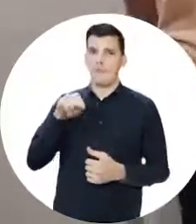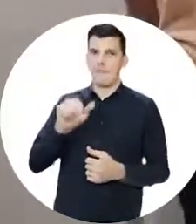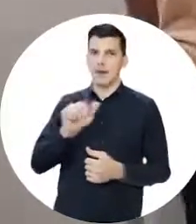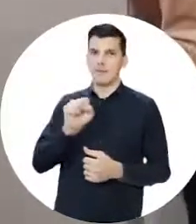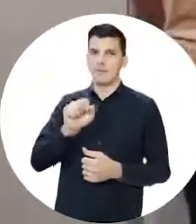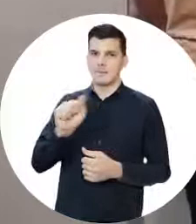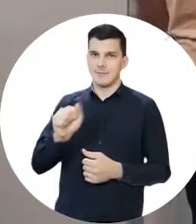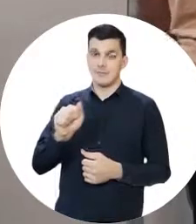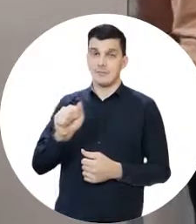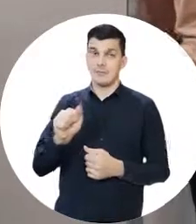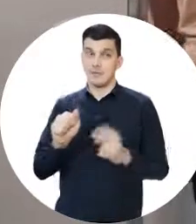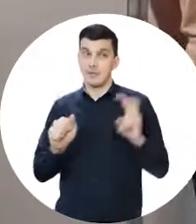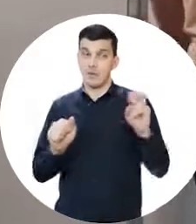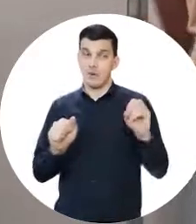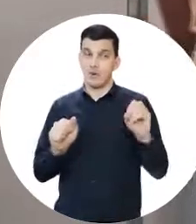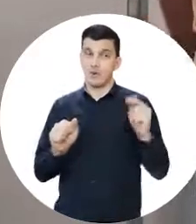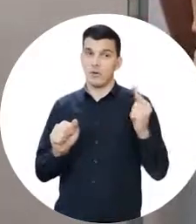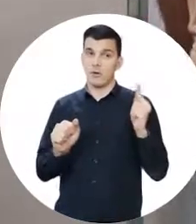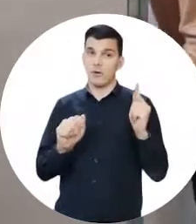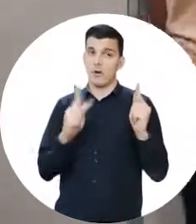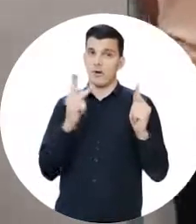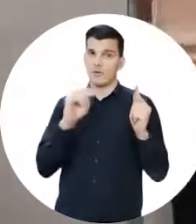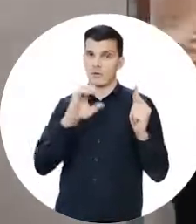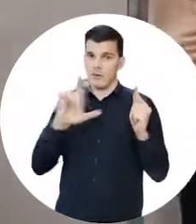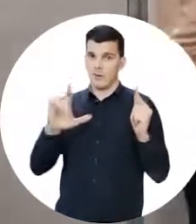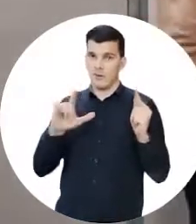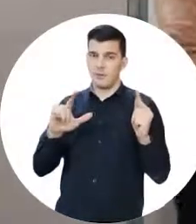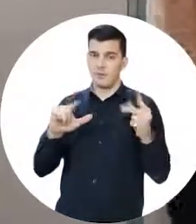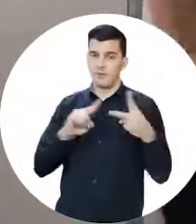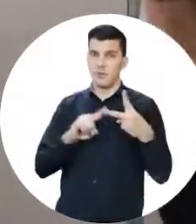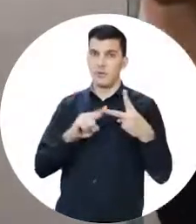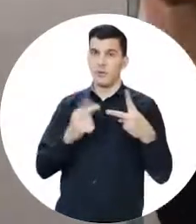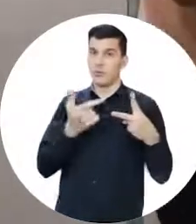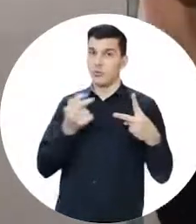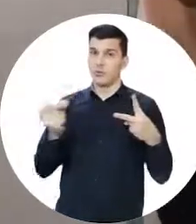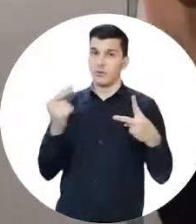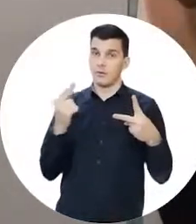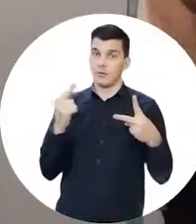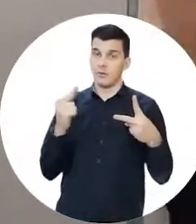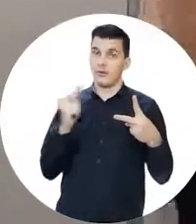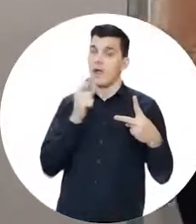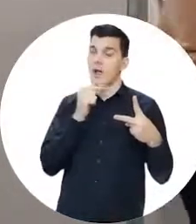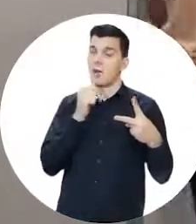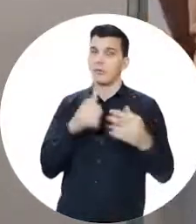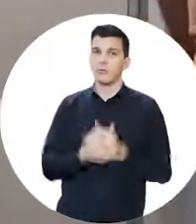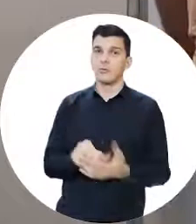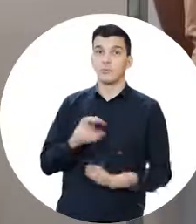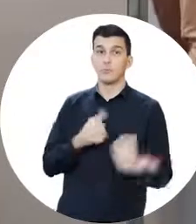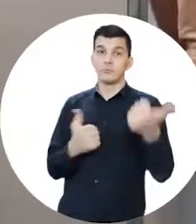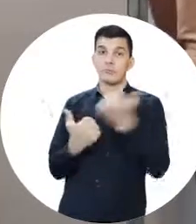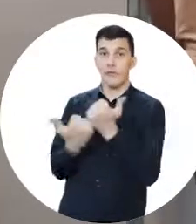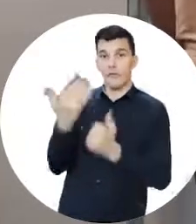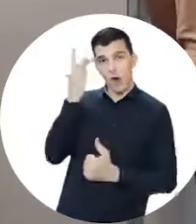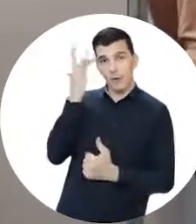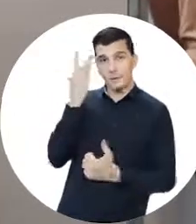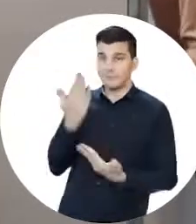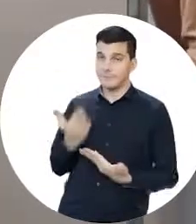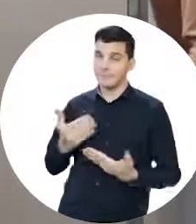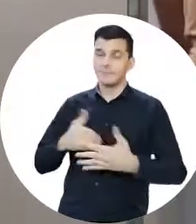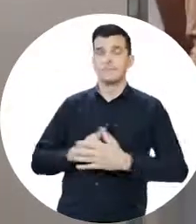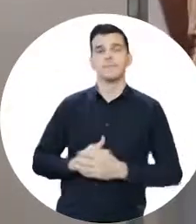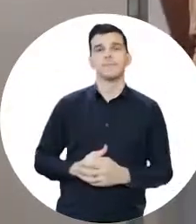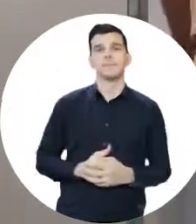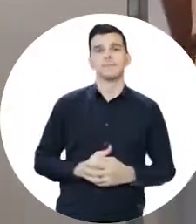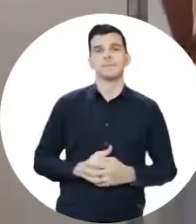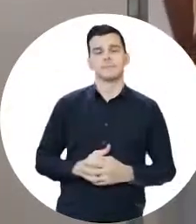uma solução com 50 gramas de HCl e 200 gramas de água? Pega a fórmula. Título em massa é